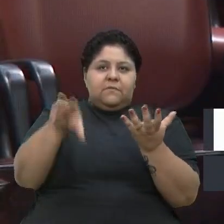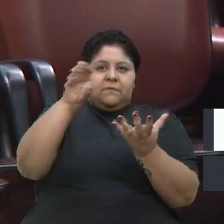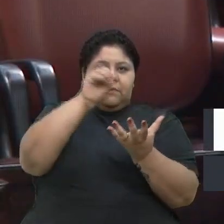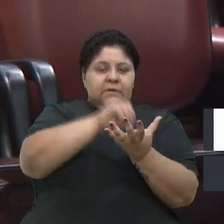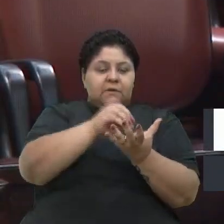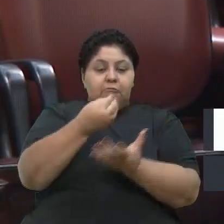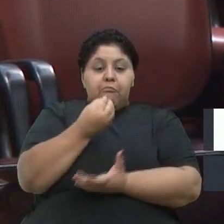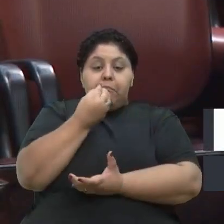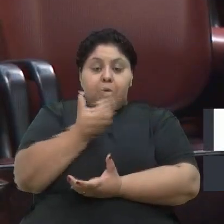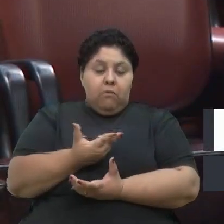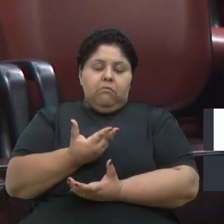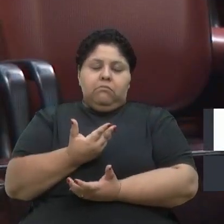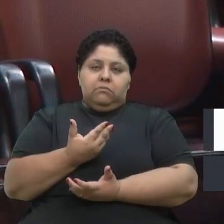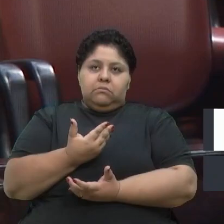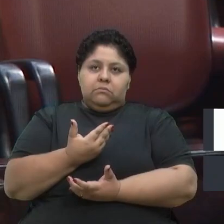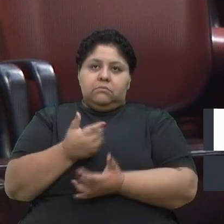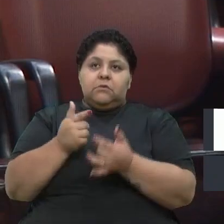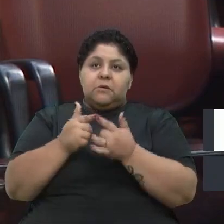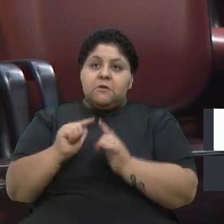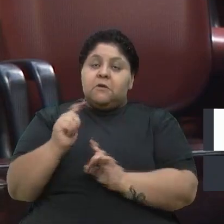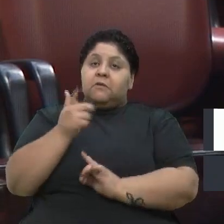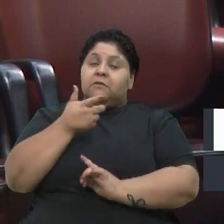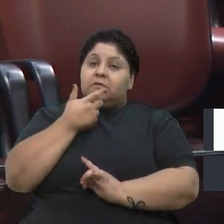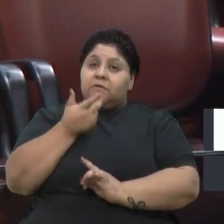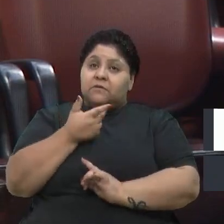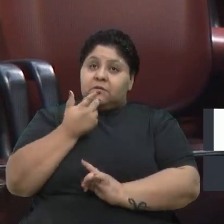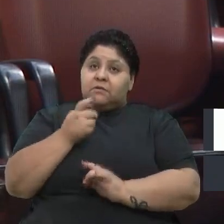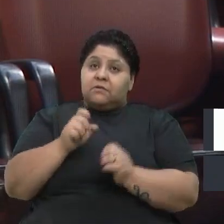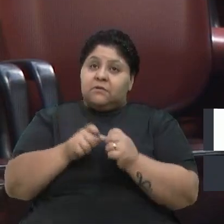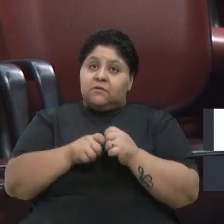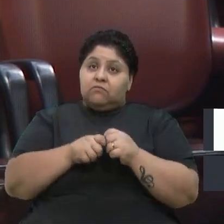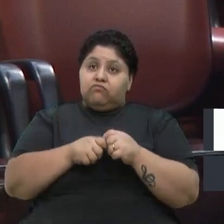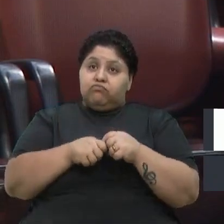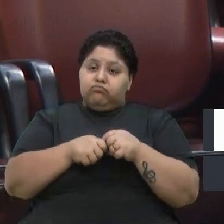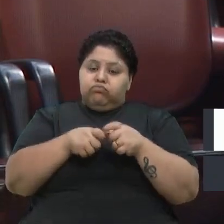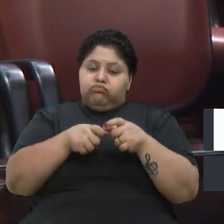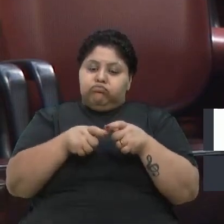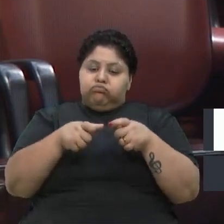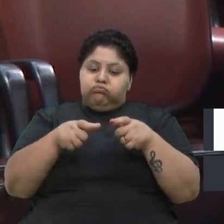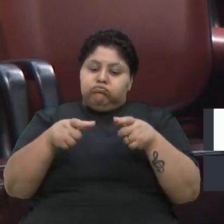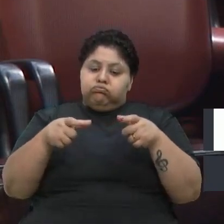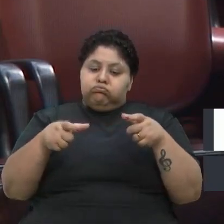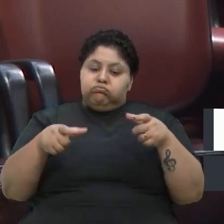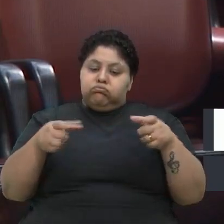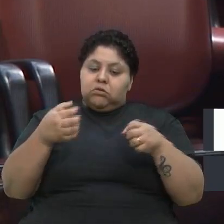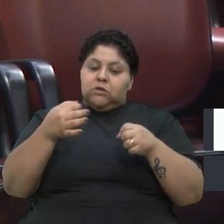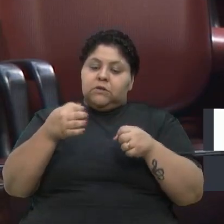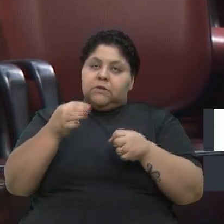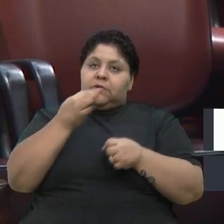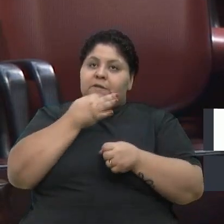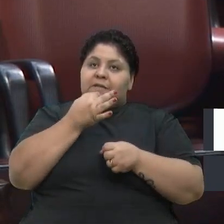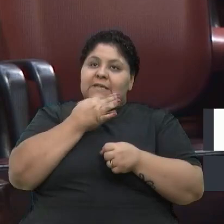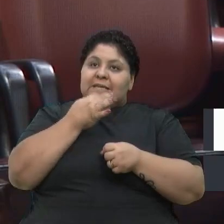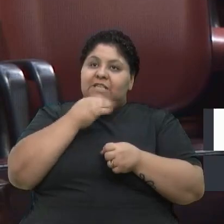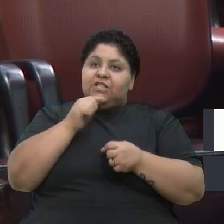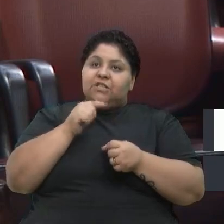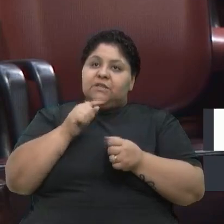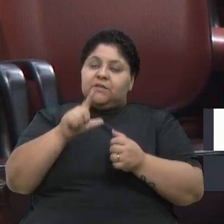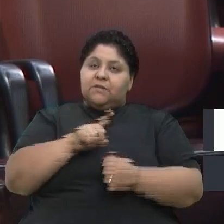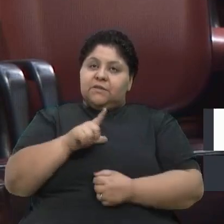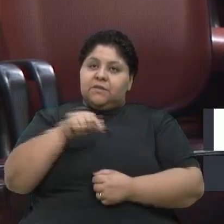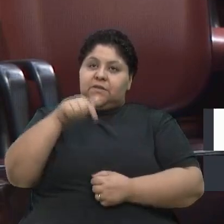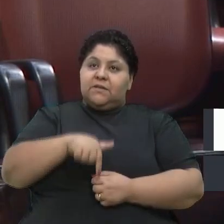da Codeca, mas falo do grande crescimento que Caxias tem. Caxias do Sul